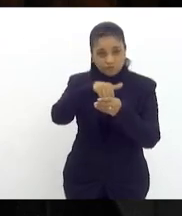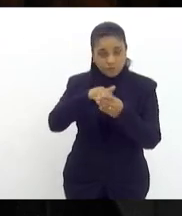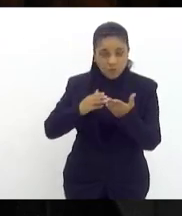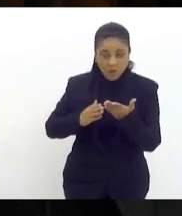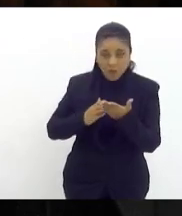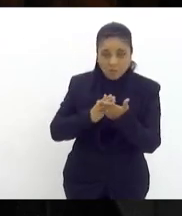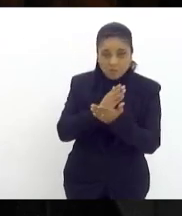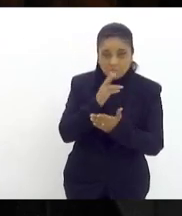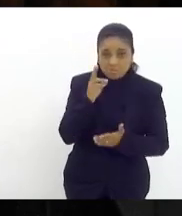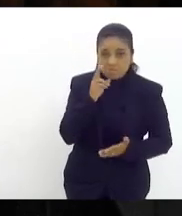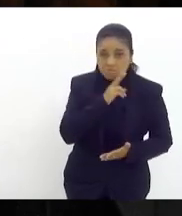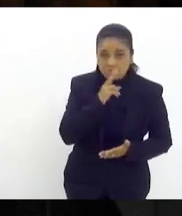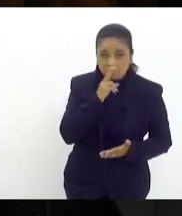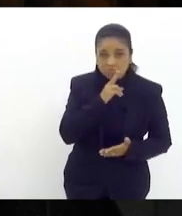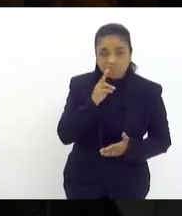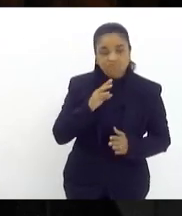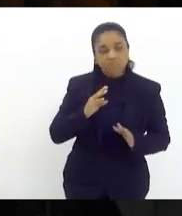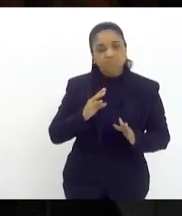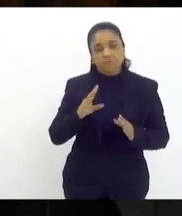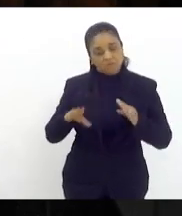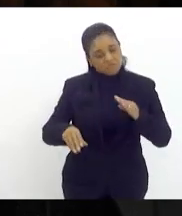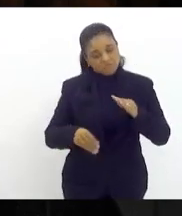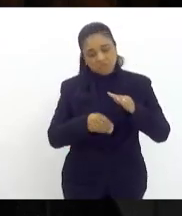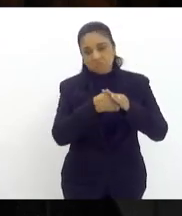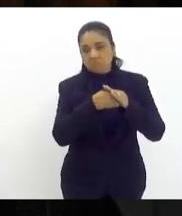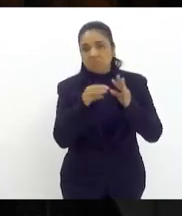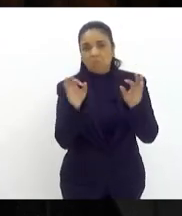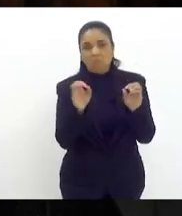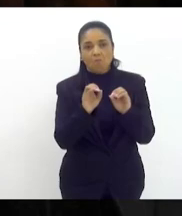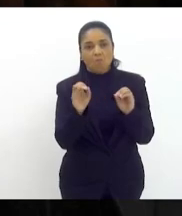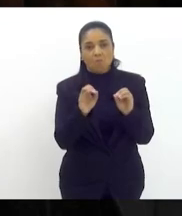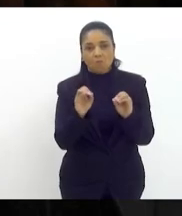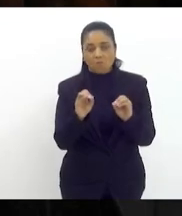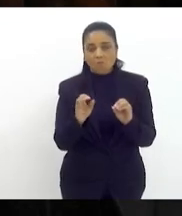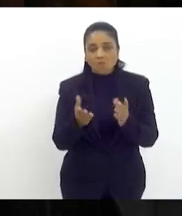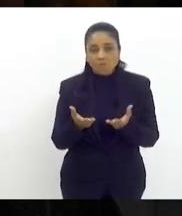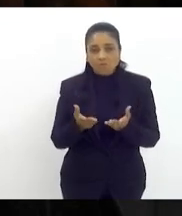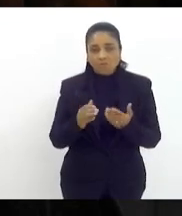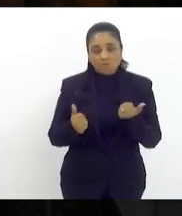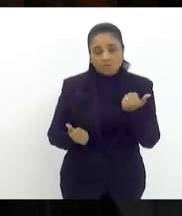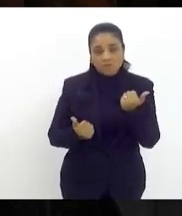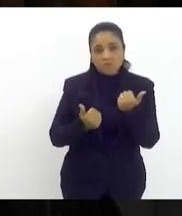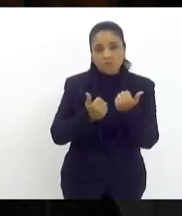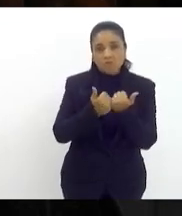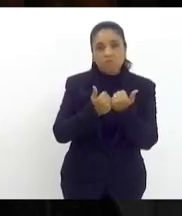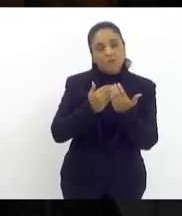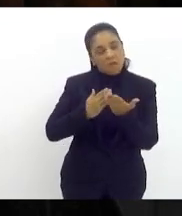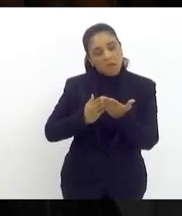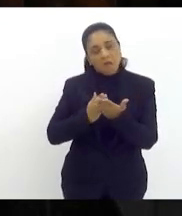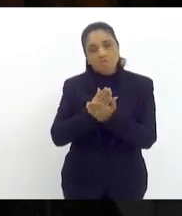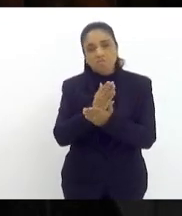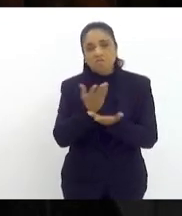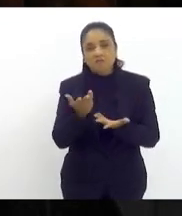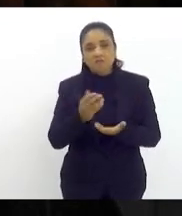a urgência ninguém fará mais emendas e o substitutivo será aprovado